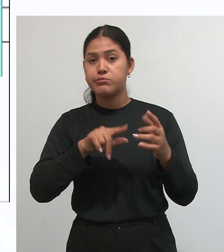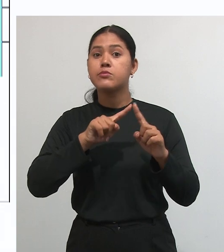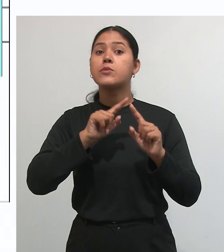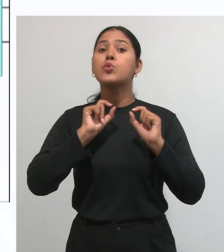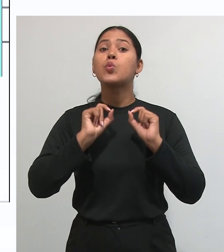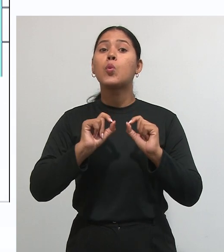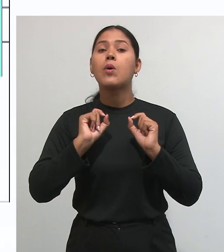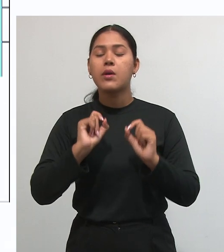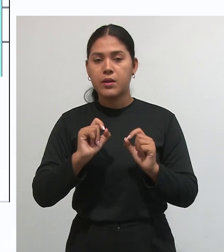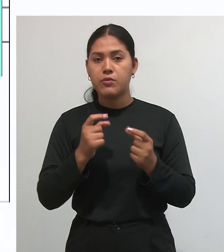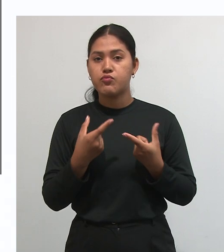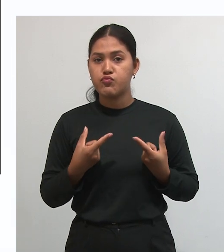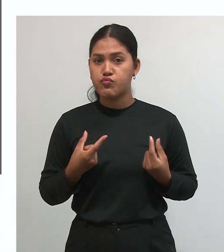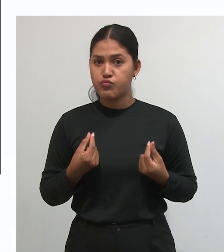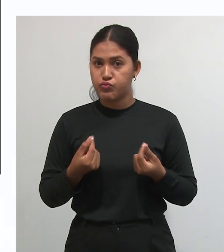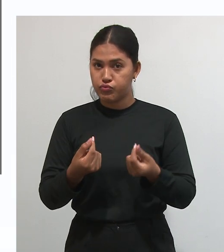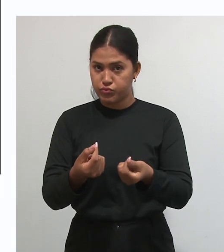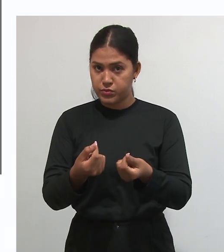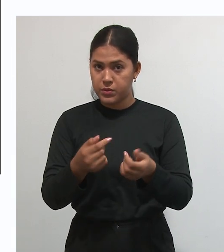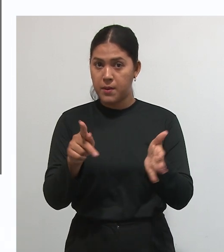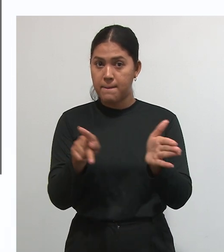receita orçamentária, parte 1.